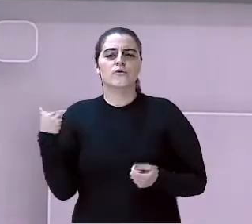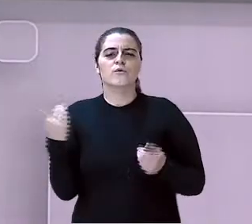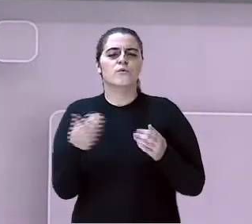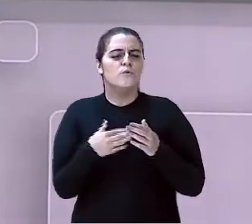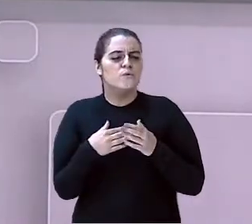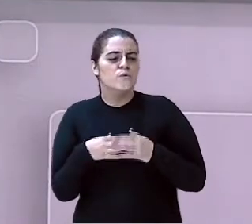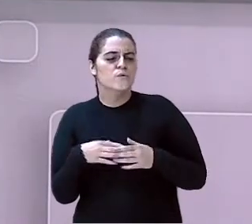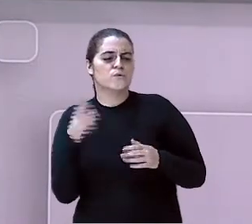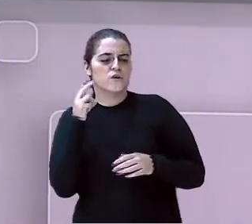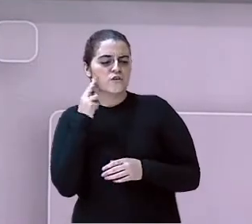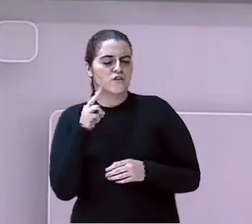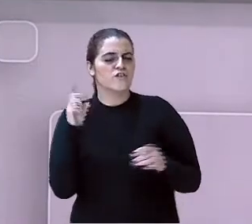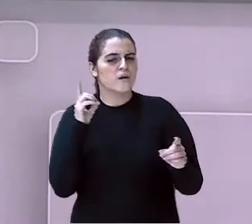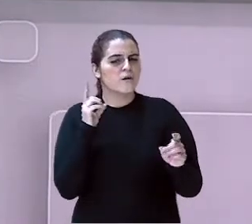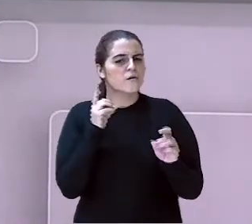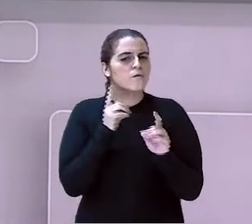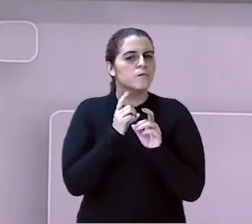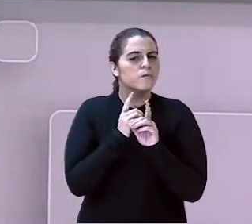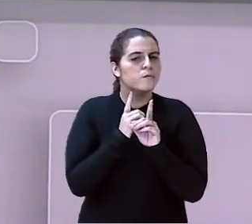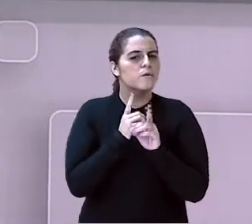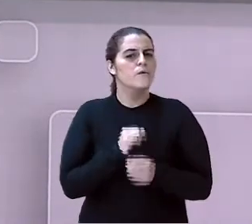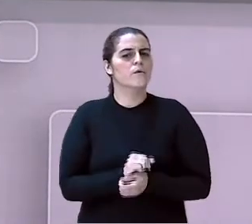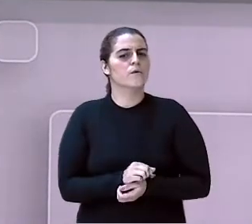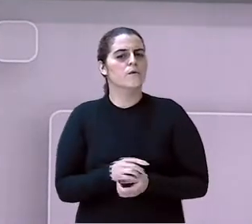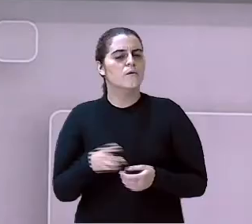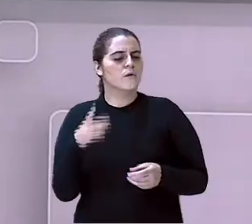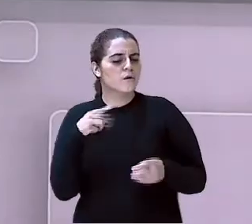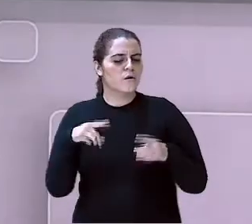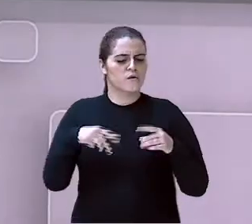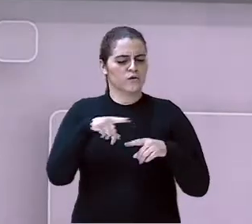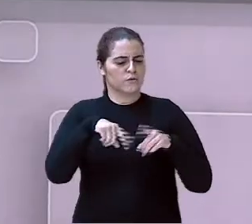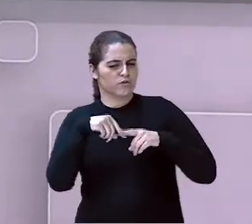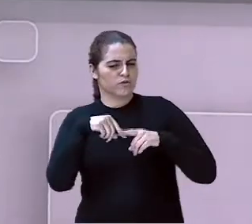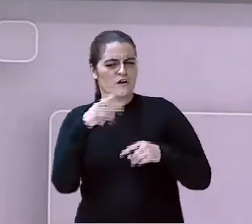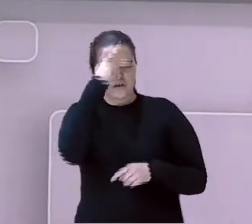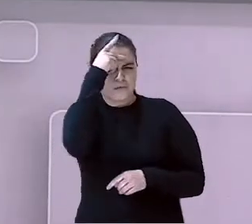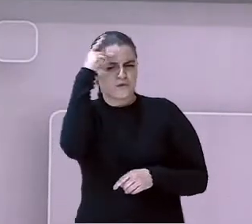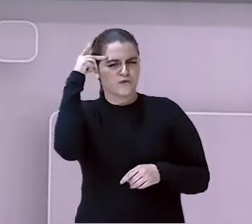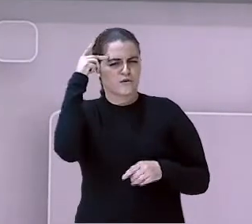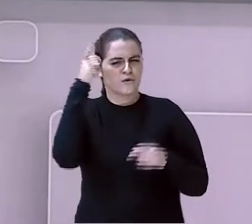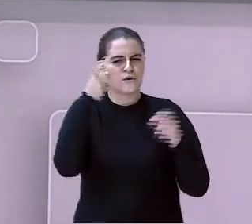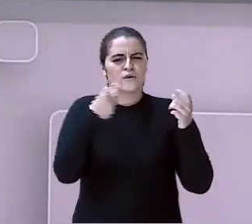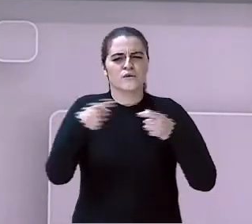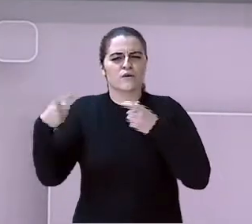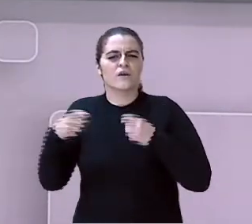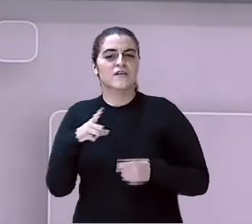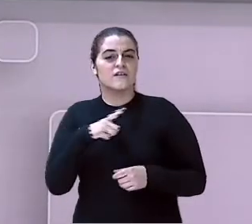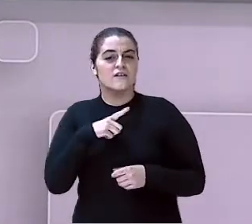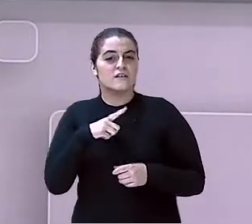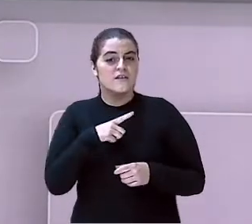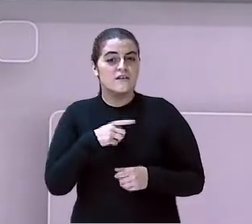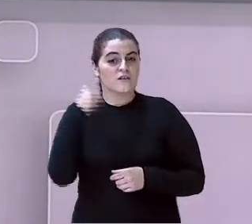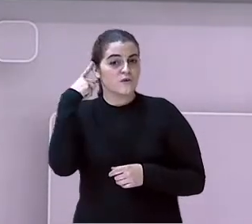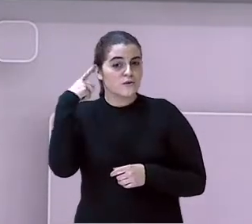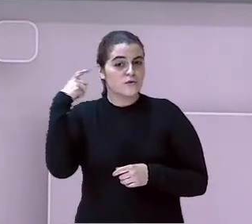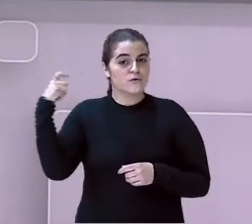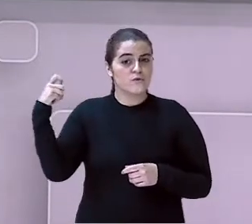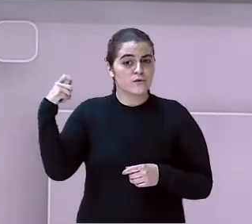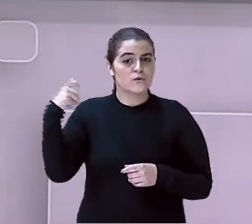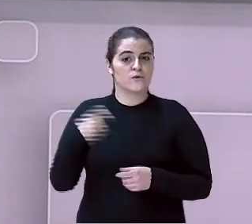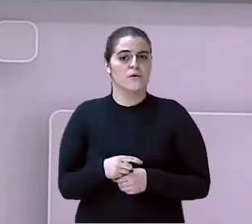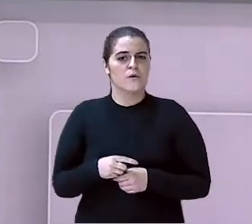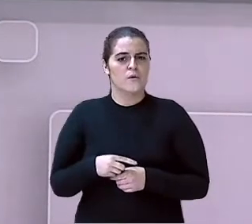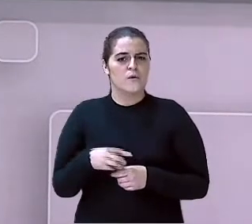está perto, que a gente está próximo, os objetos, as pessoas, os lugares, os ambientes, tem som,